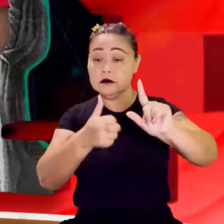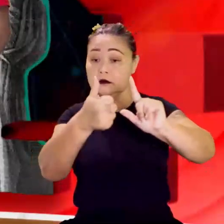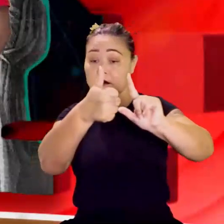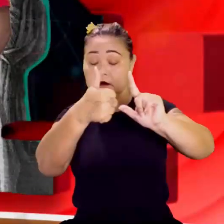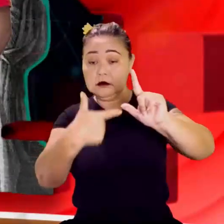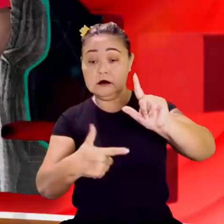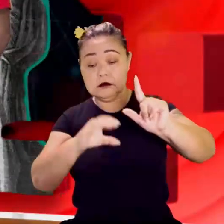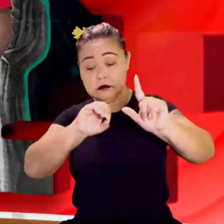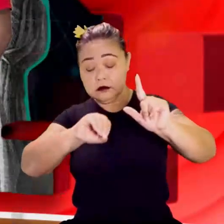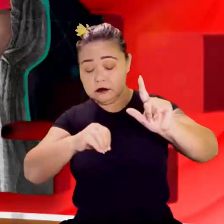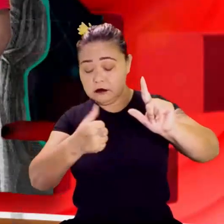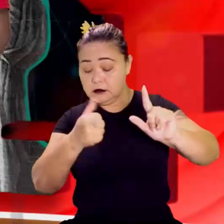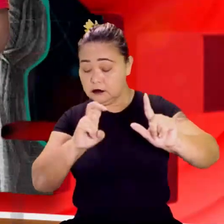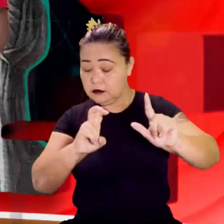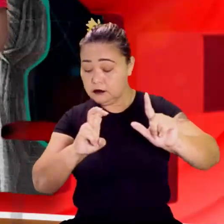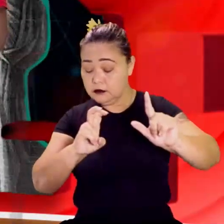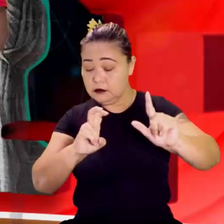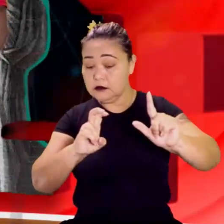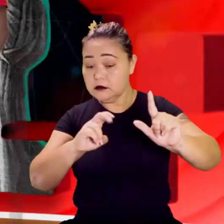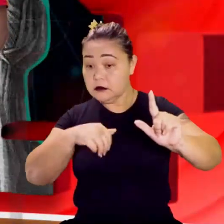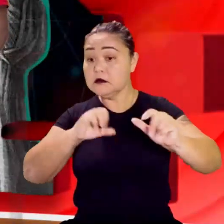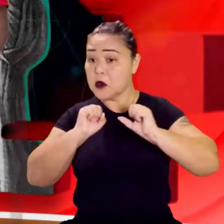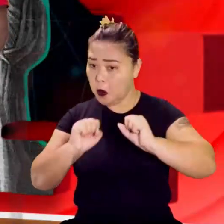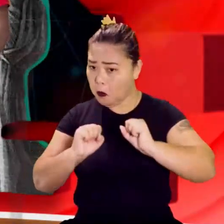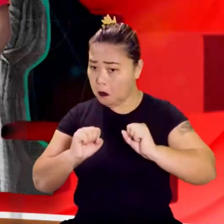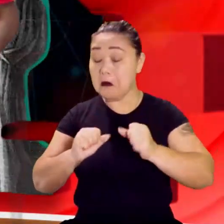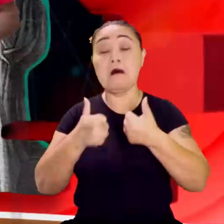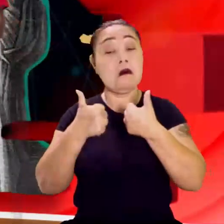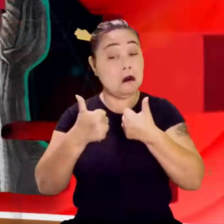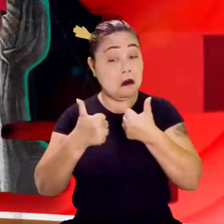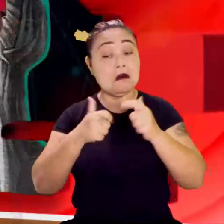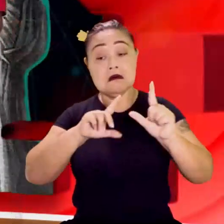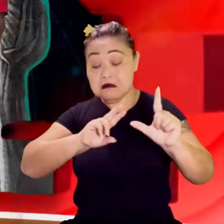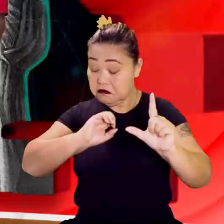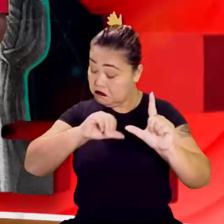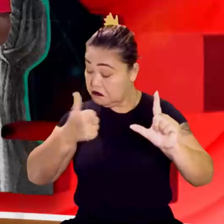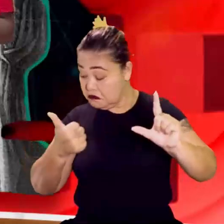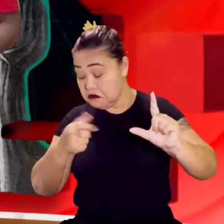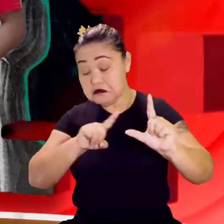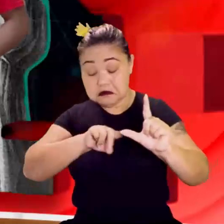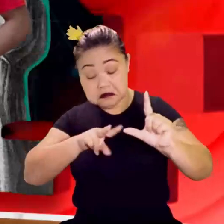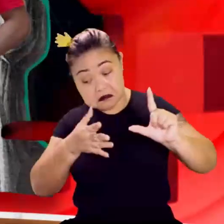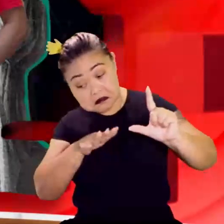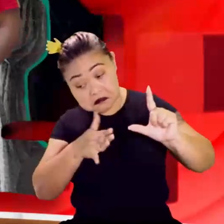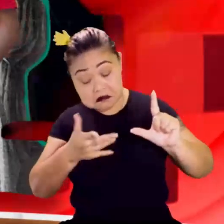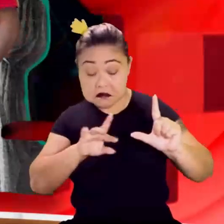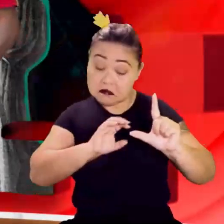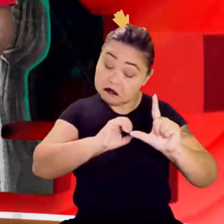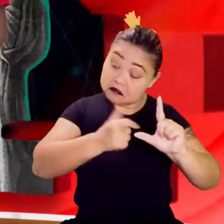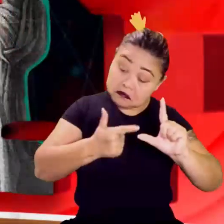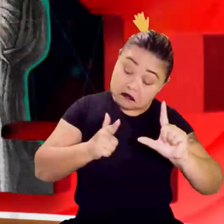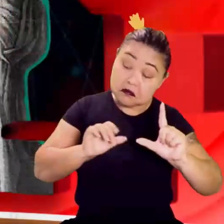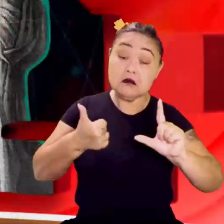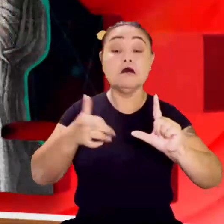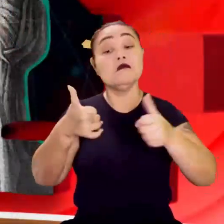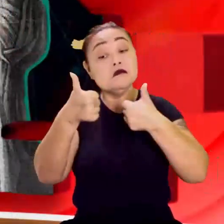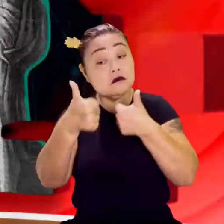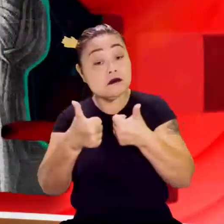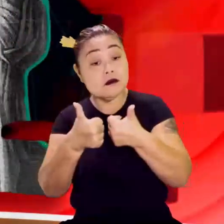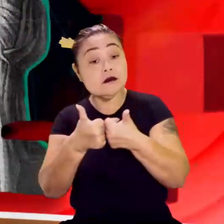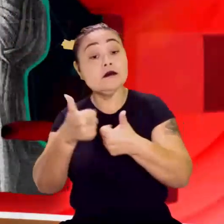é 1 sobre 2? 0,5. 0,5. Pode isso? Pode, tá entre 0 e 1. Tá entre 0 e 1, não é 0, não é 1? Não é. Tá